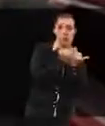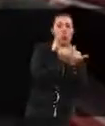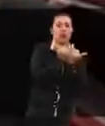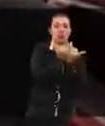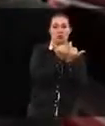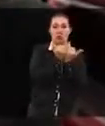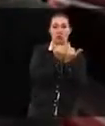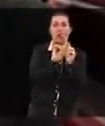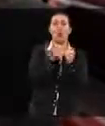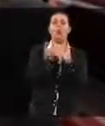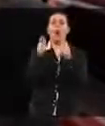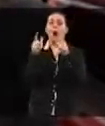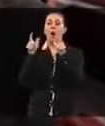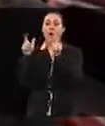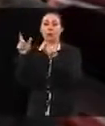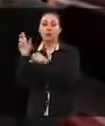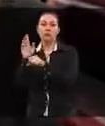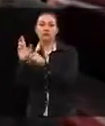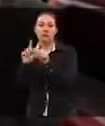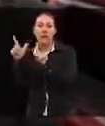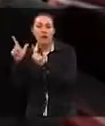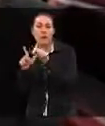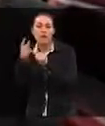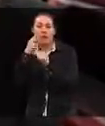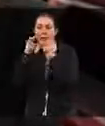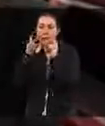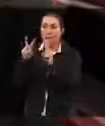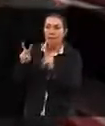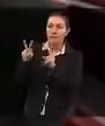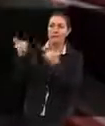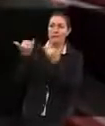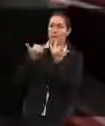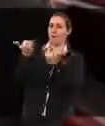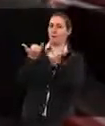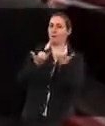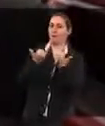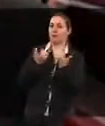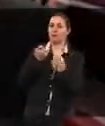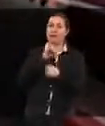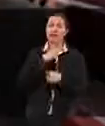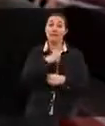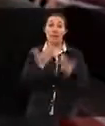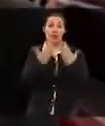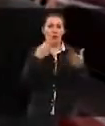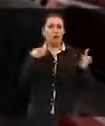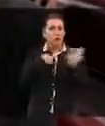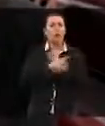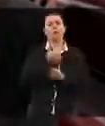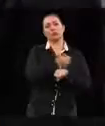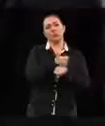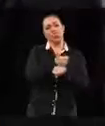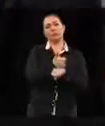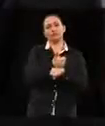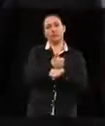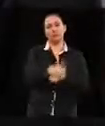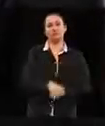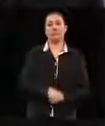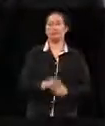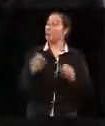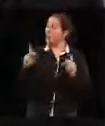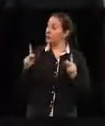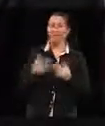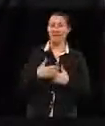o canal que nós estamos buscando, né, essa informação, e na dúvida sempre procurar obviamente o profissional, né? Isso